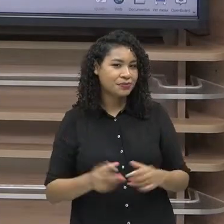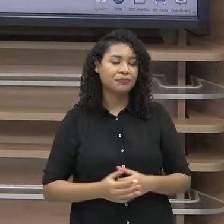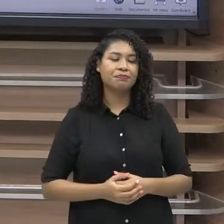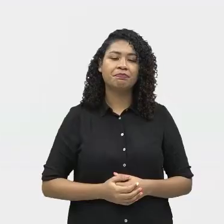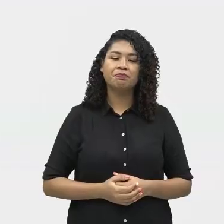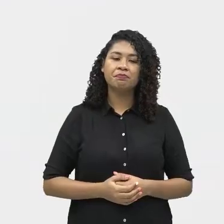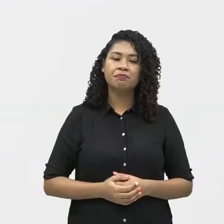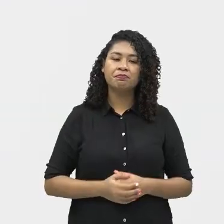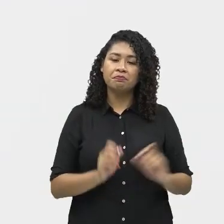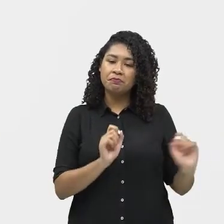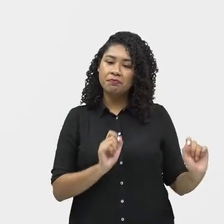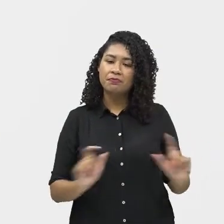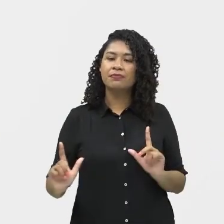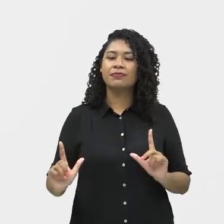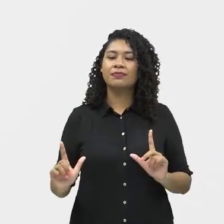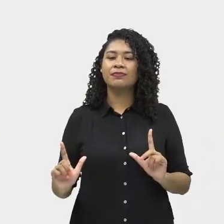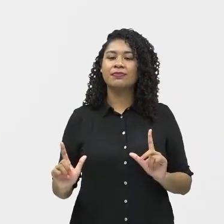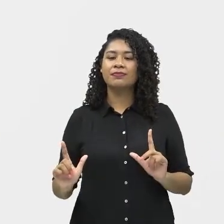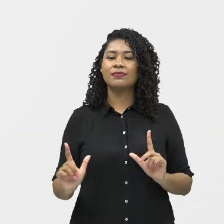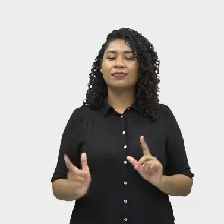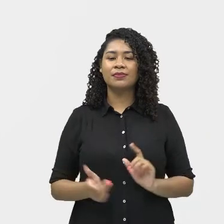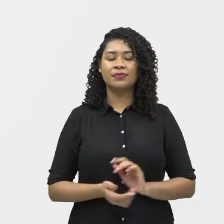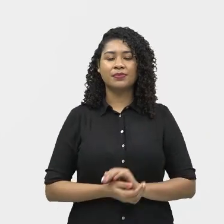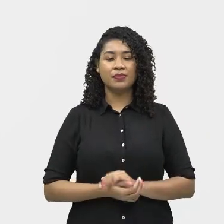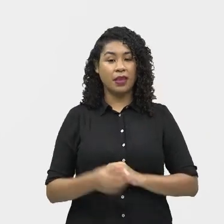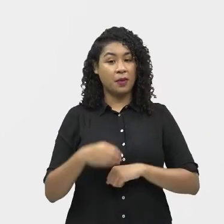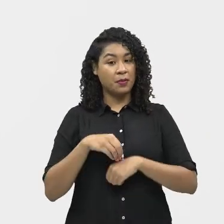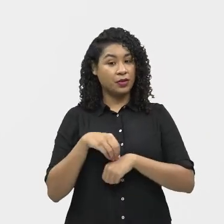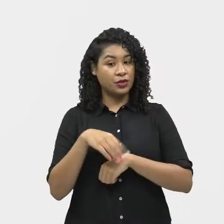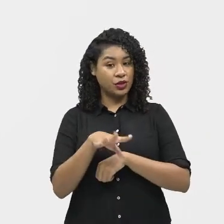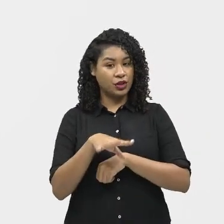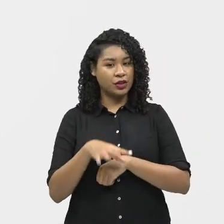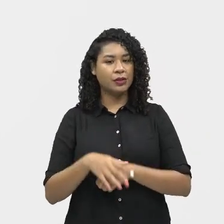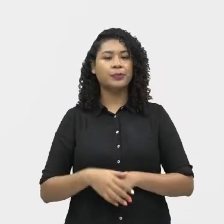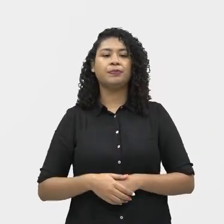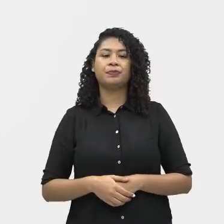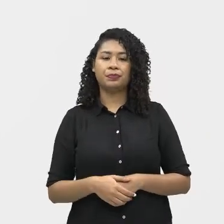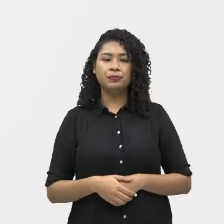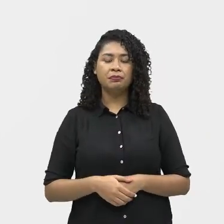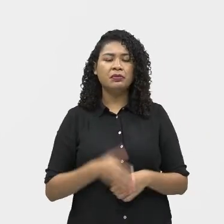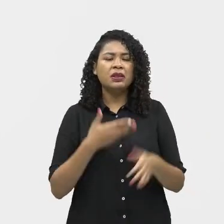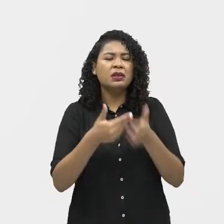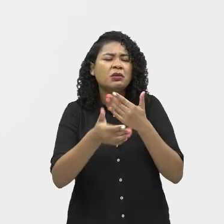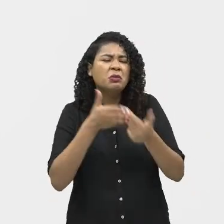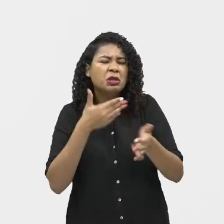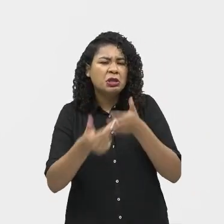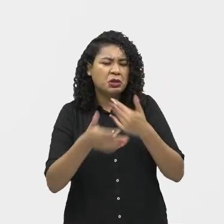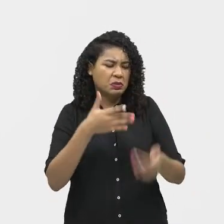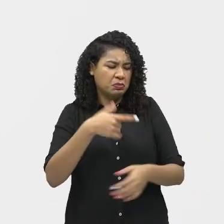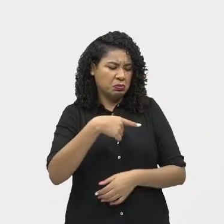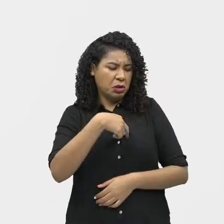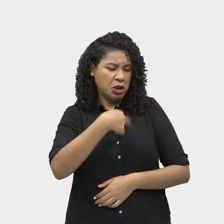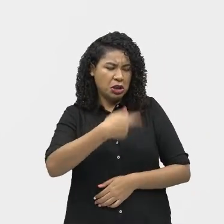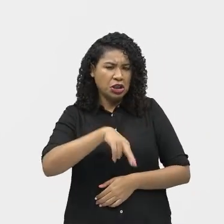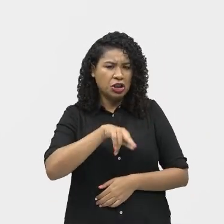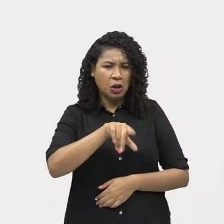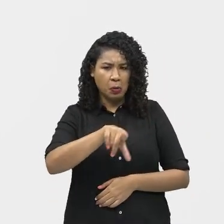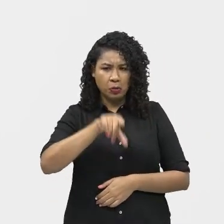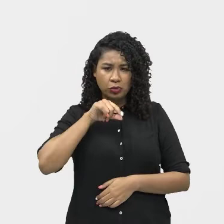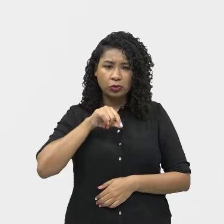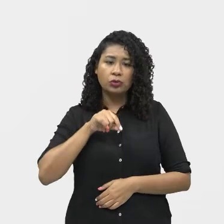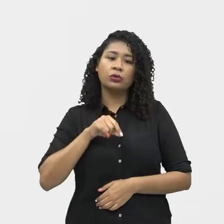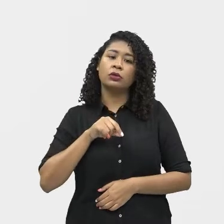Presta atenção na próxima, essa dica, né? Independente de sua opção religiosa, o fato é que ninguém pode negar o